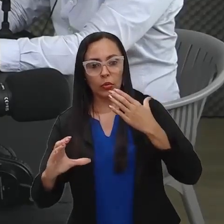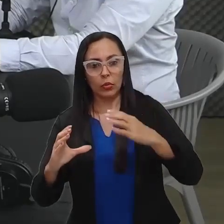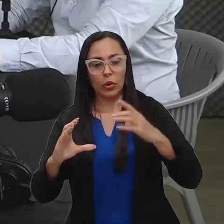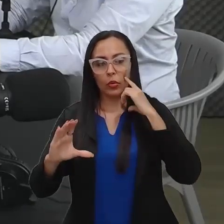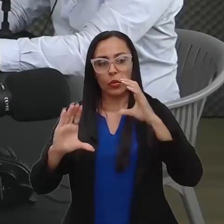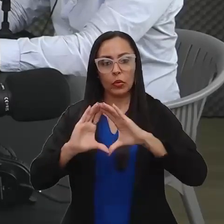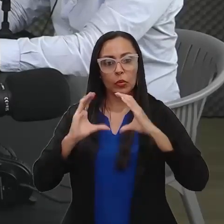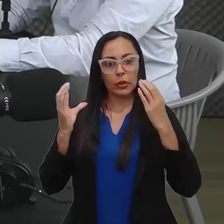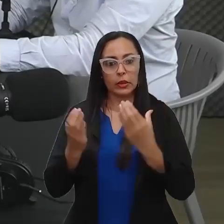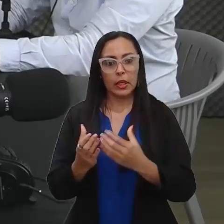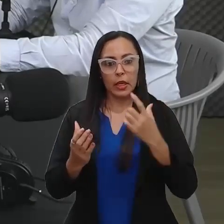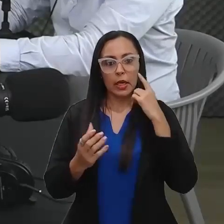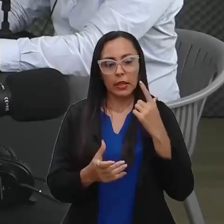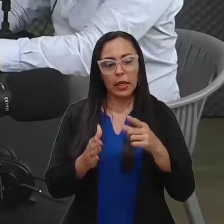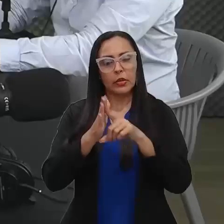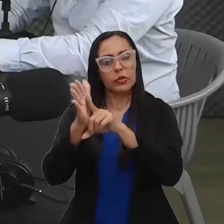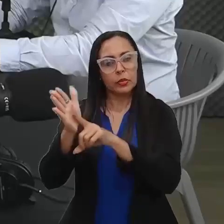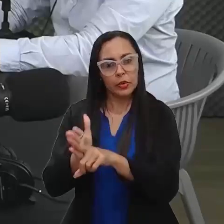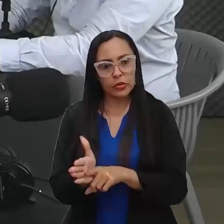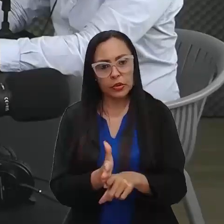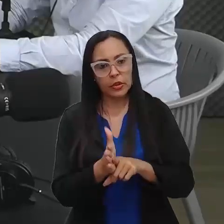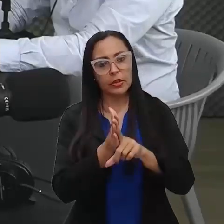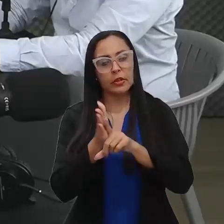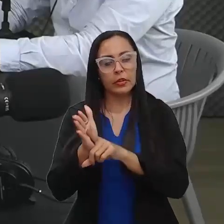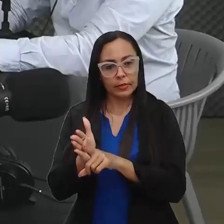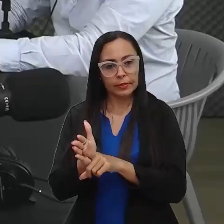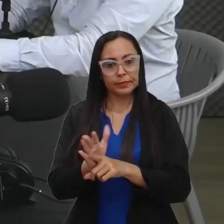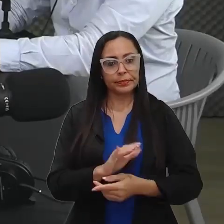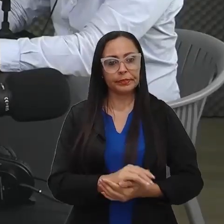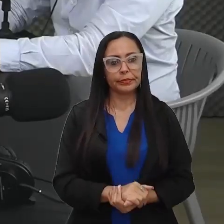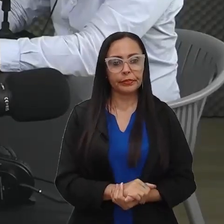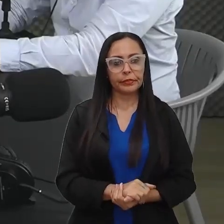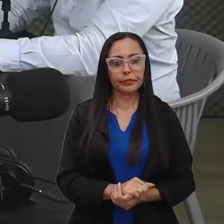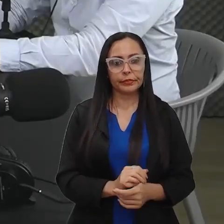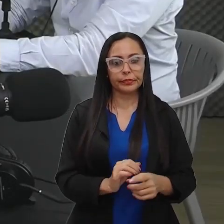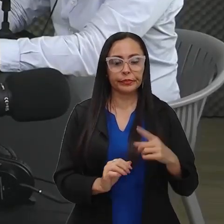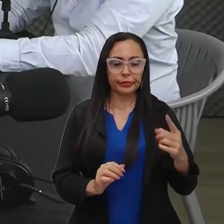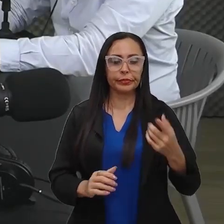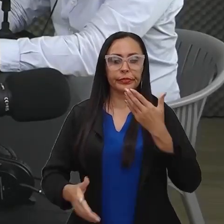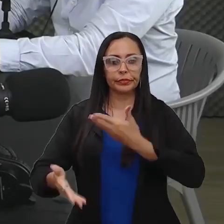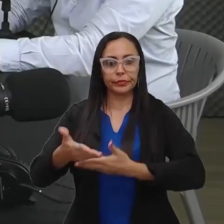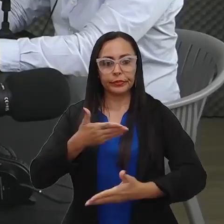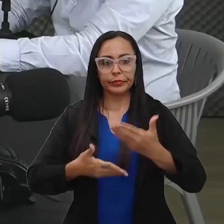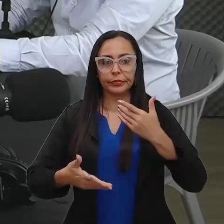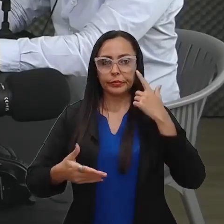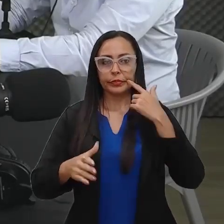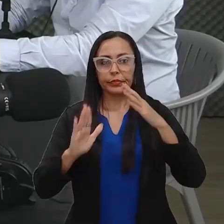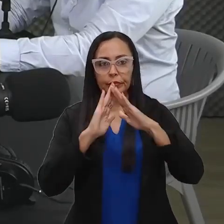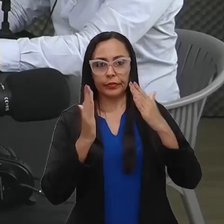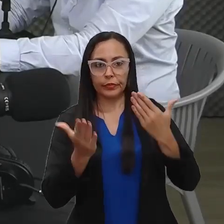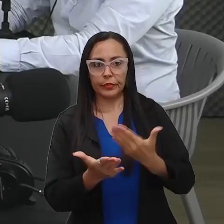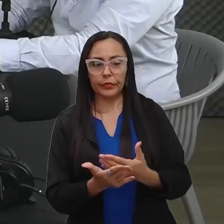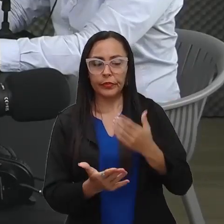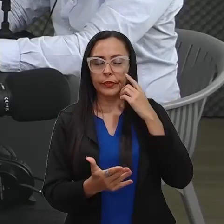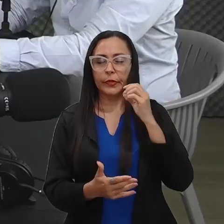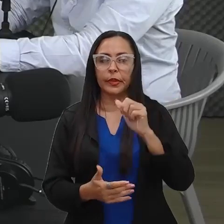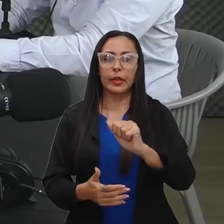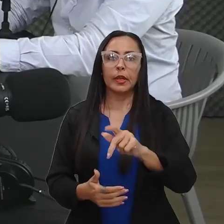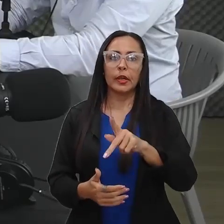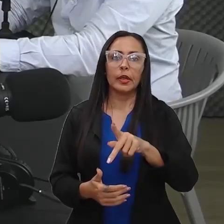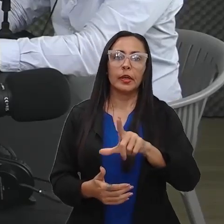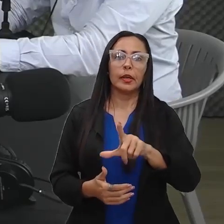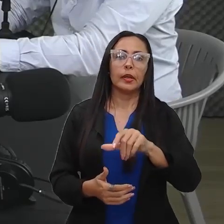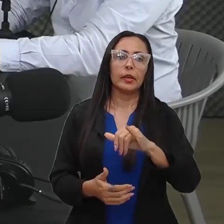rede de proteção para dentro da universidade e a gente envolve inclusive a nossa escola de aplicação, né? Mas